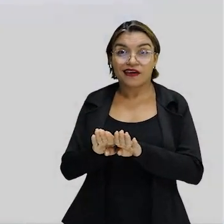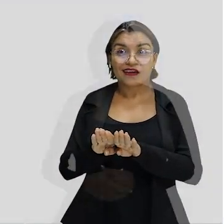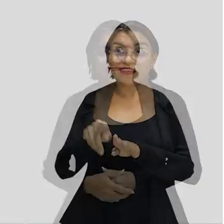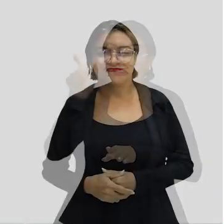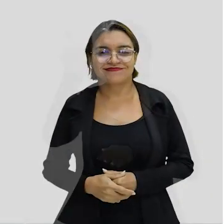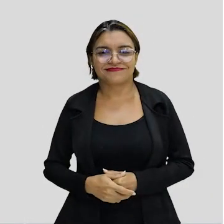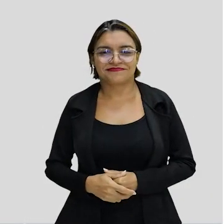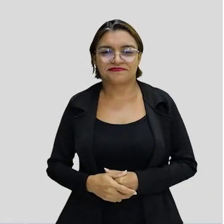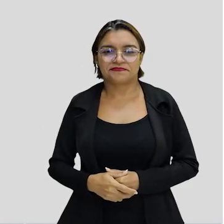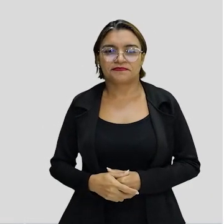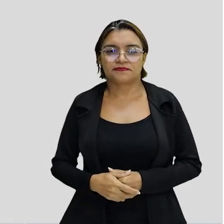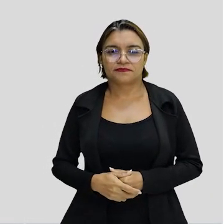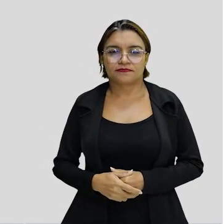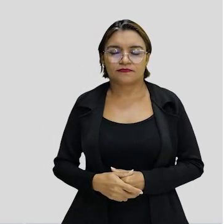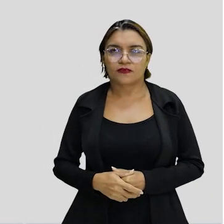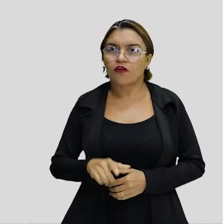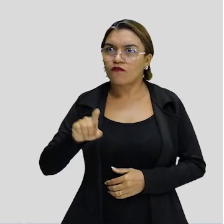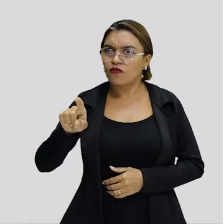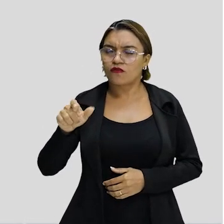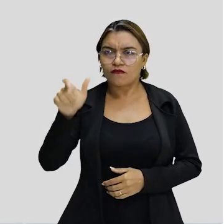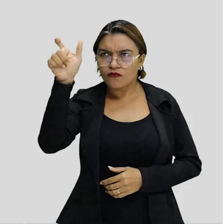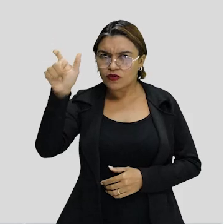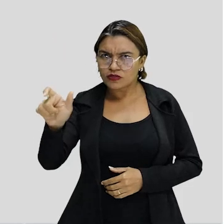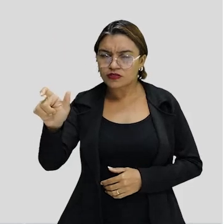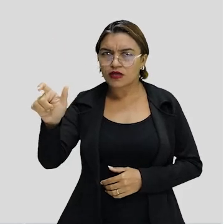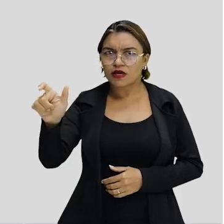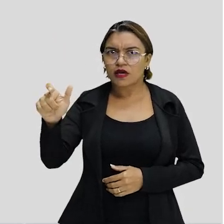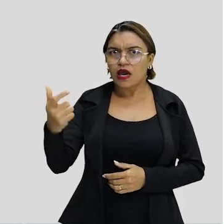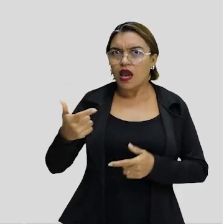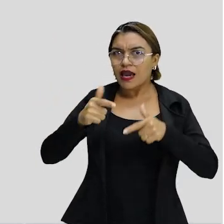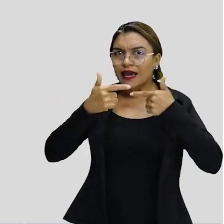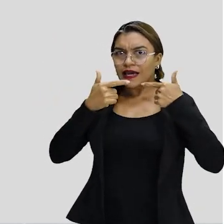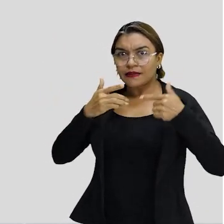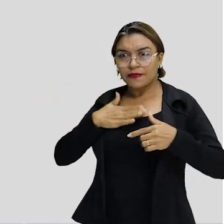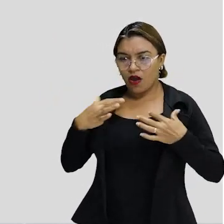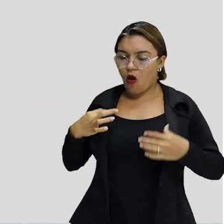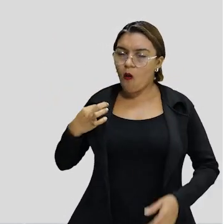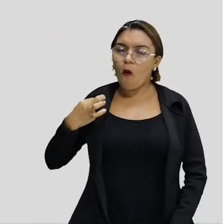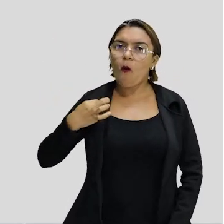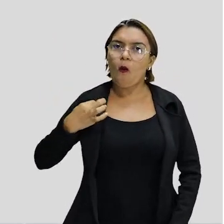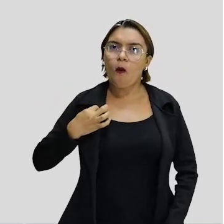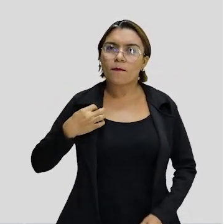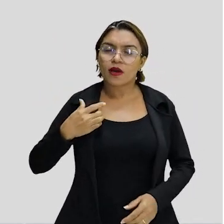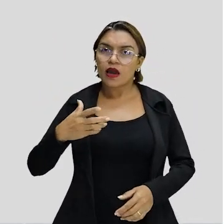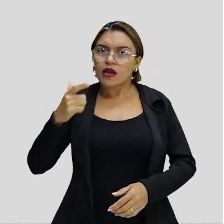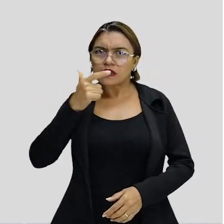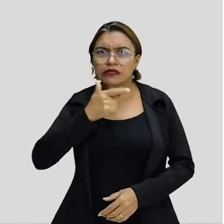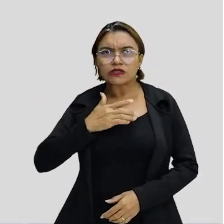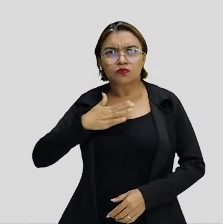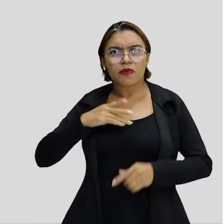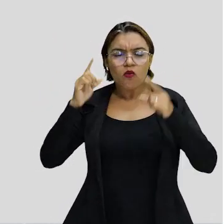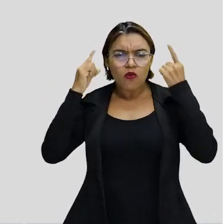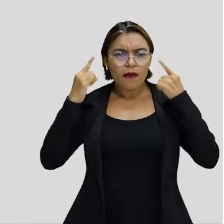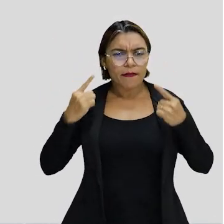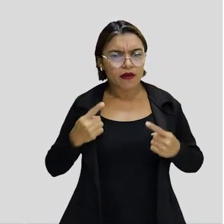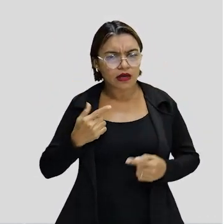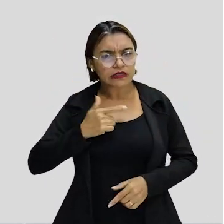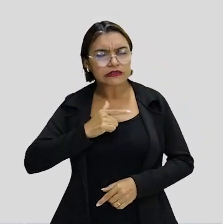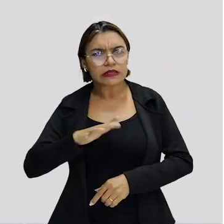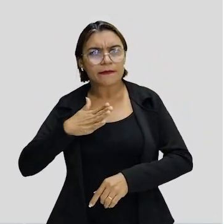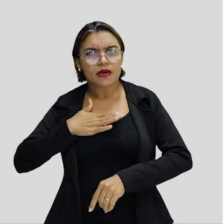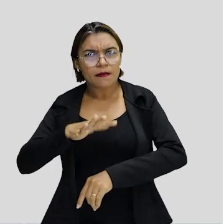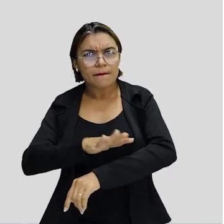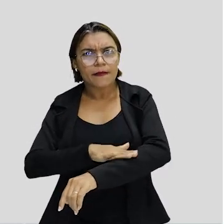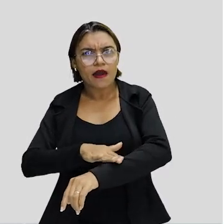enrolar. Você ri da minha roupa, você ri do meu cabelo. Você ri da minha